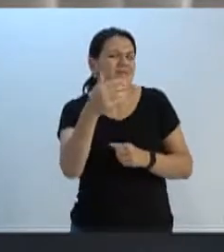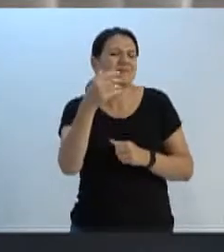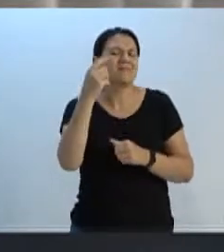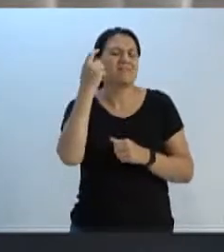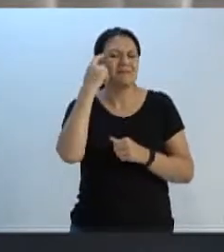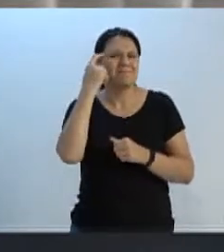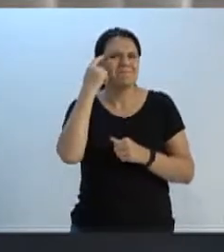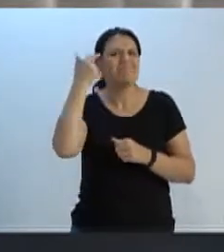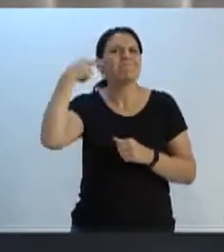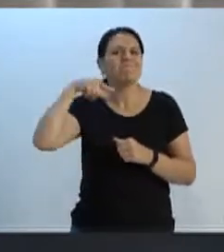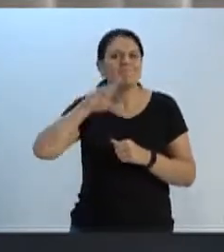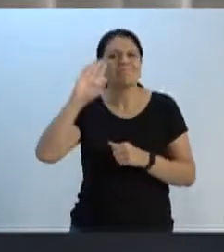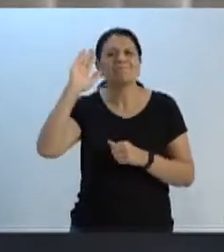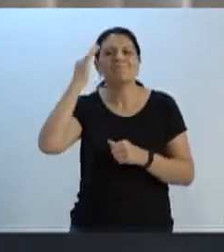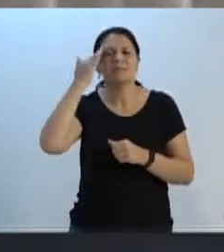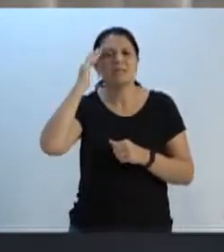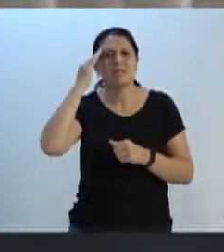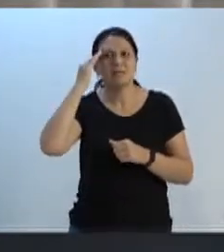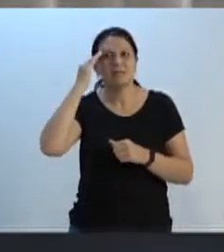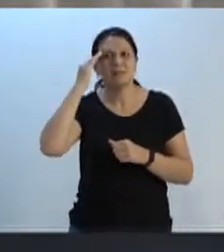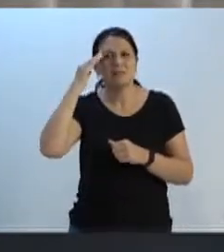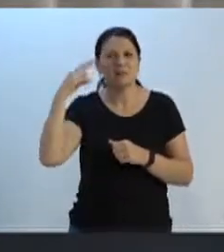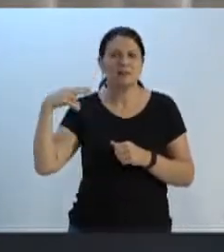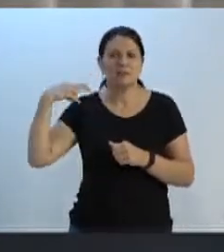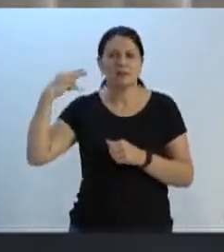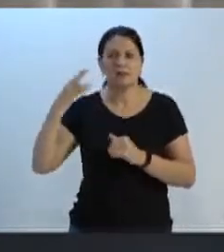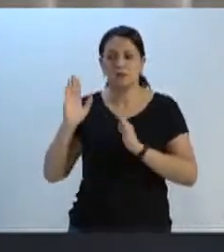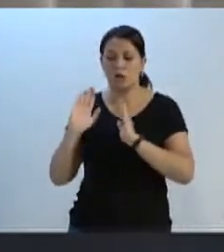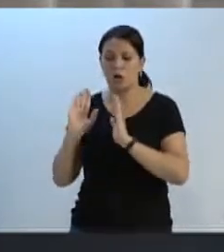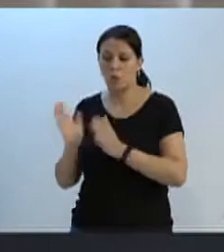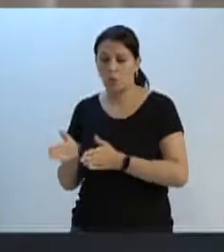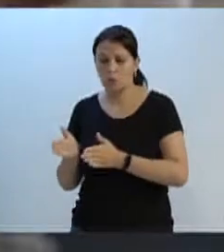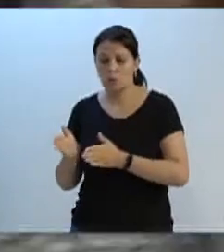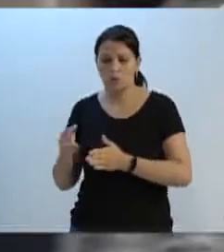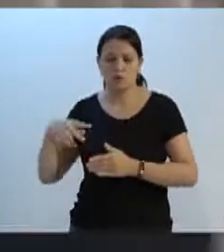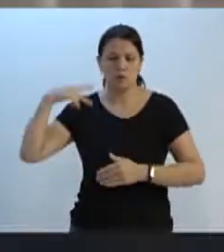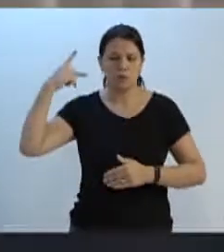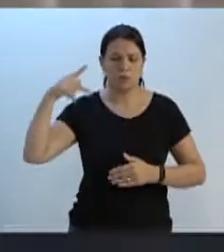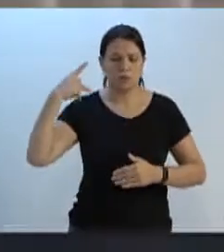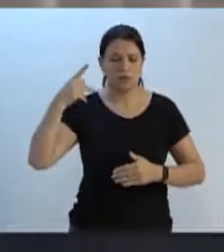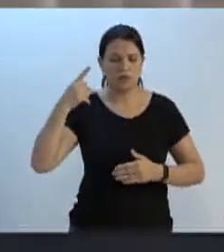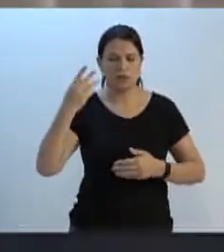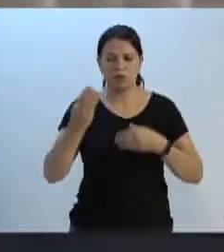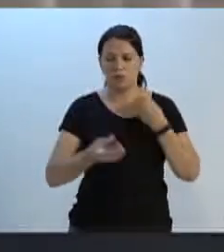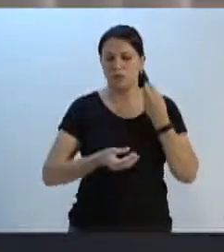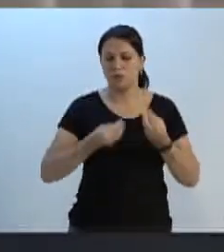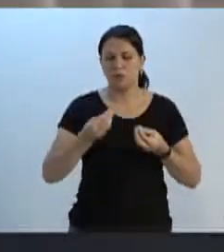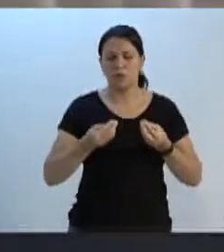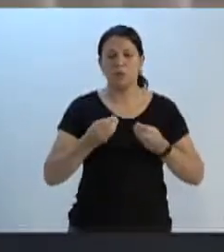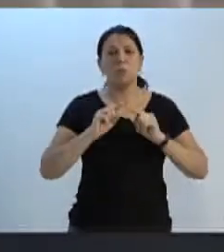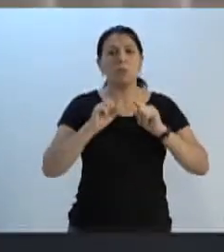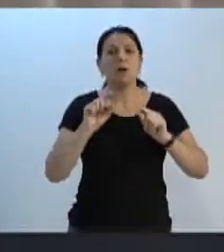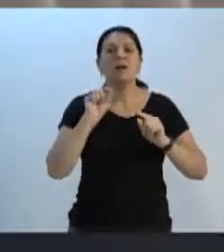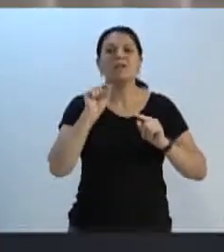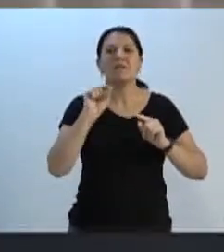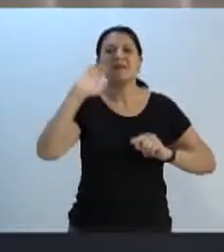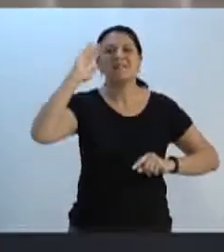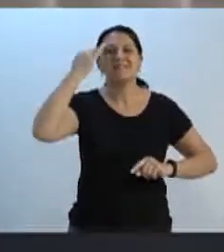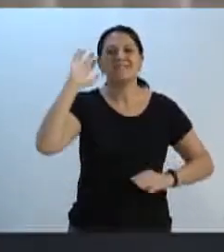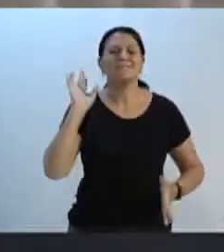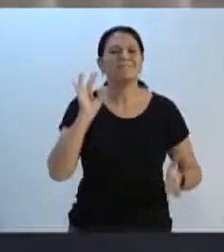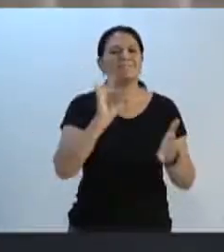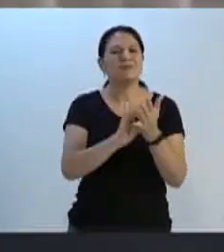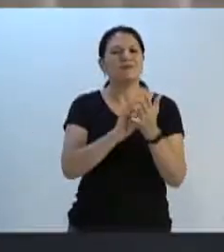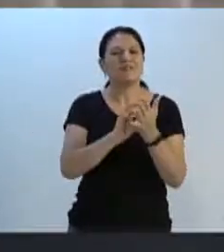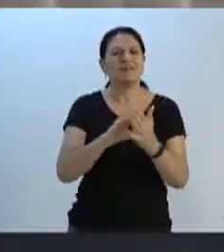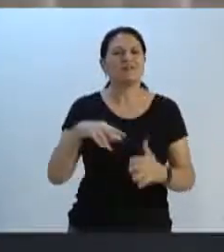política dos politiqueiros, da politicagem e das pessoas que se entendem e entendem da política, que